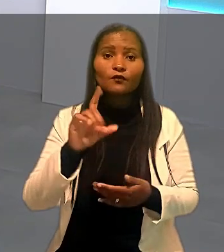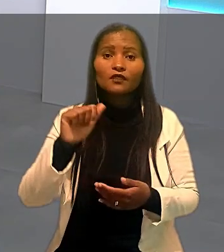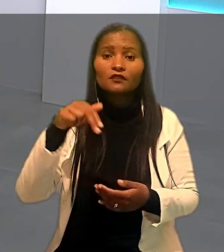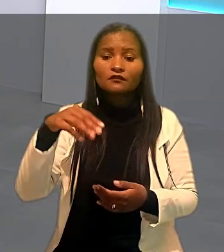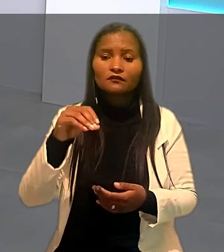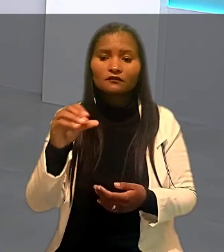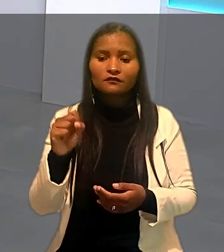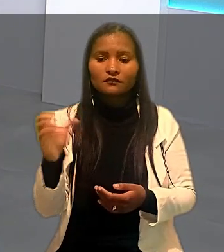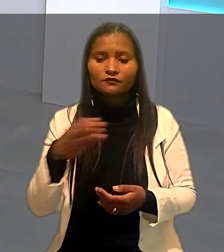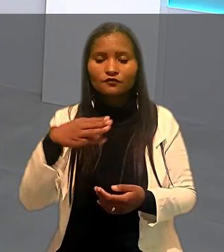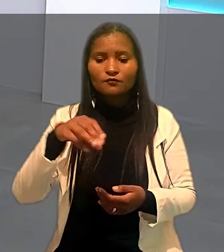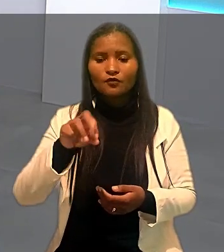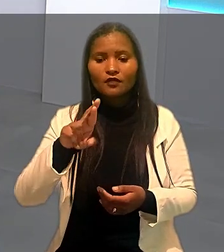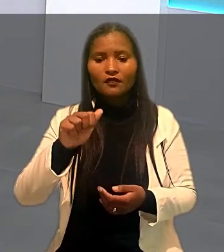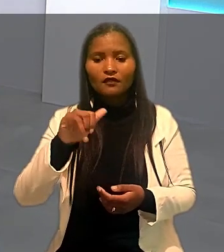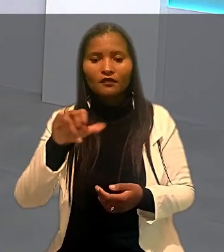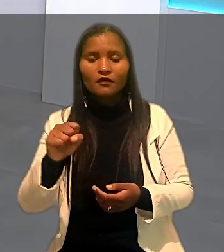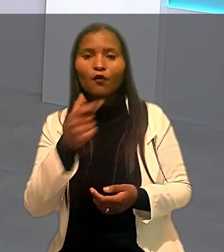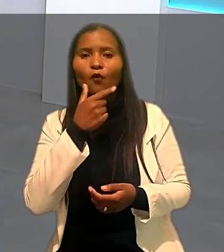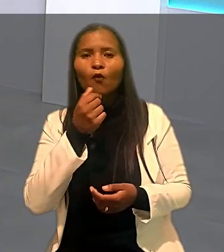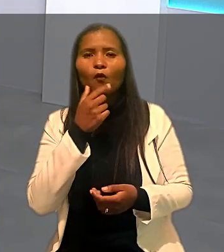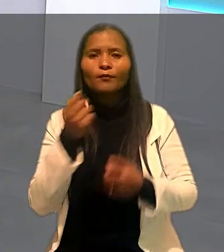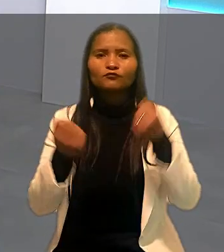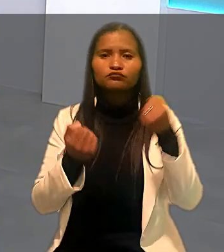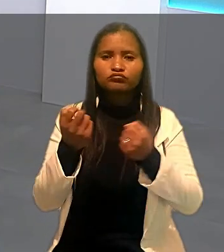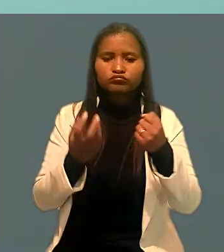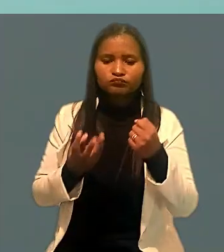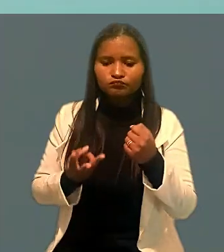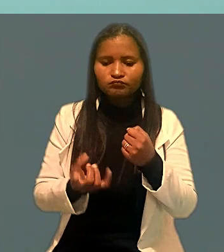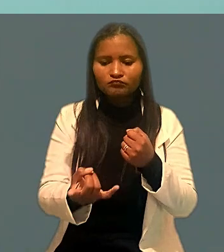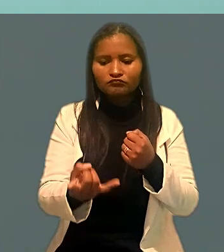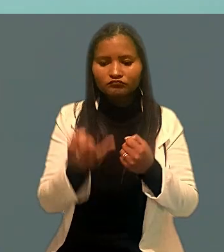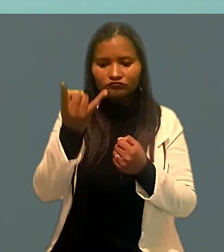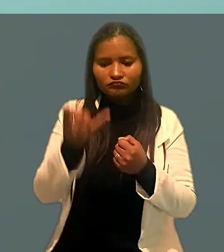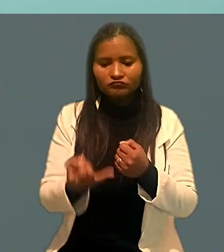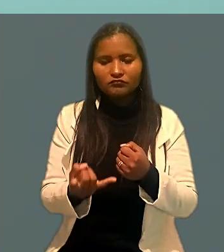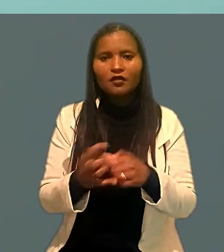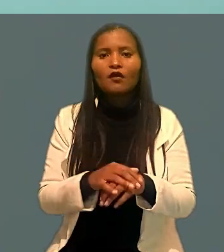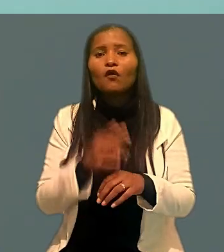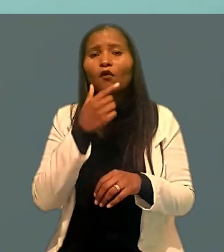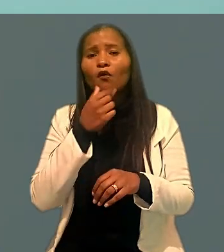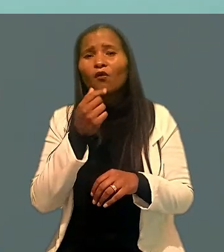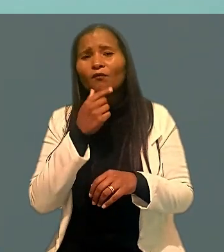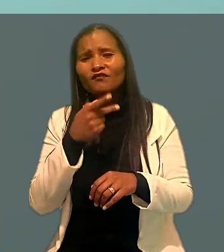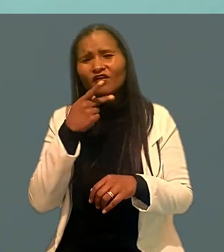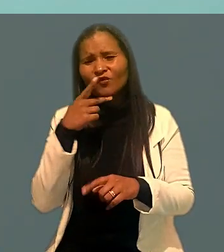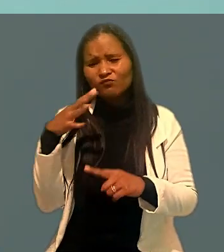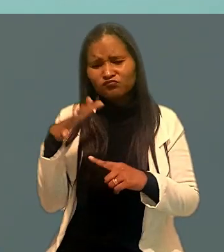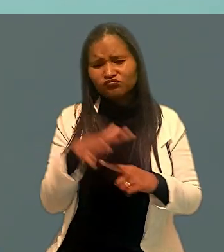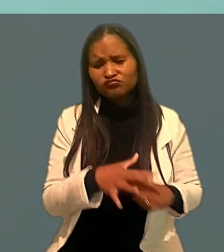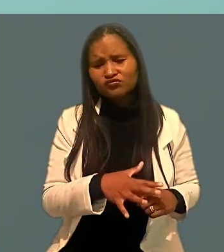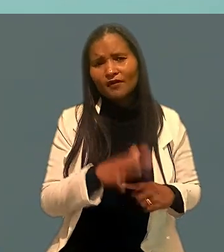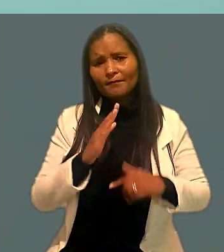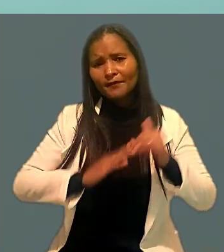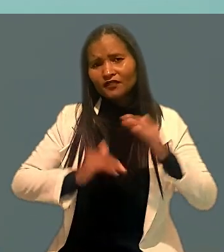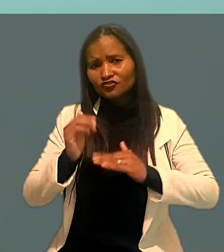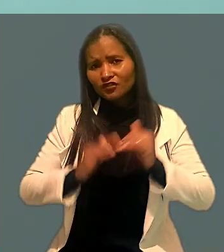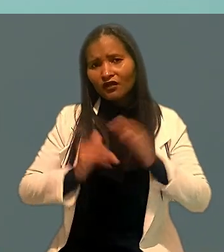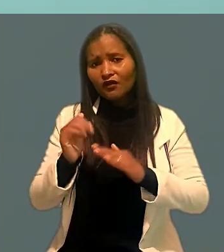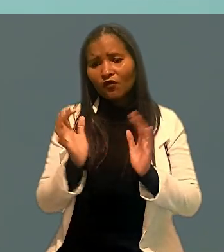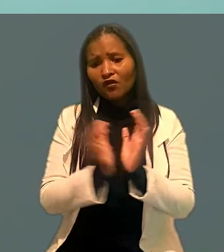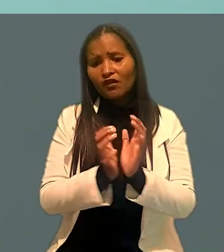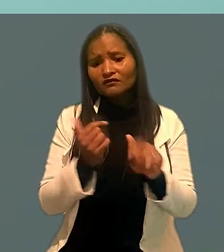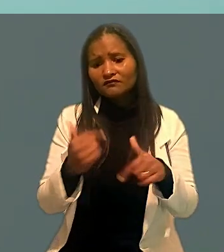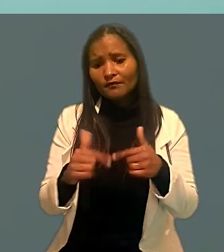de indenização por danos morais a um operador de empilhadeira. O trabalhador alegou ter sofrido assédio moral praticado por colegas